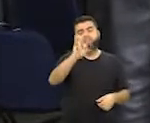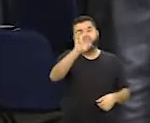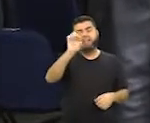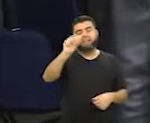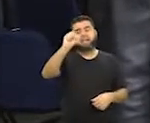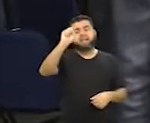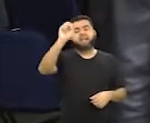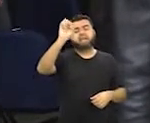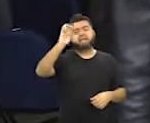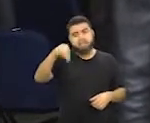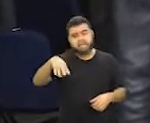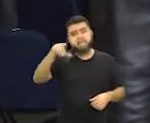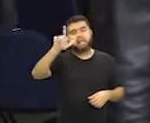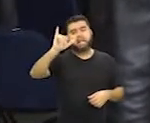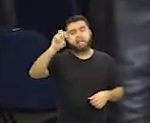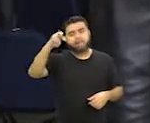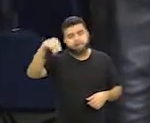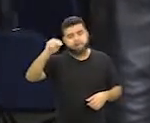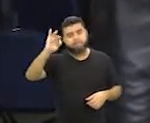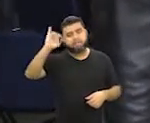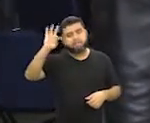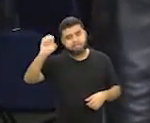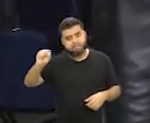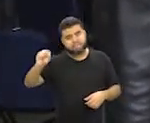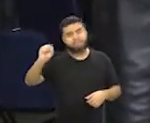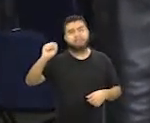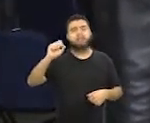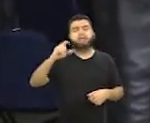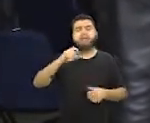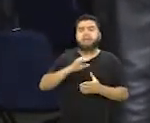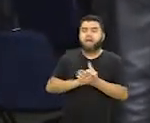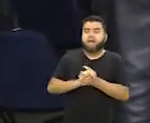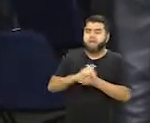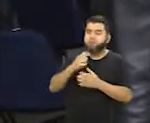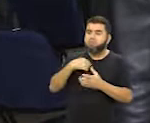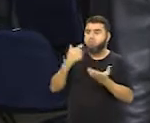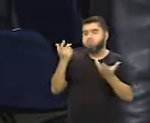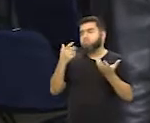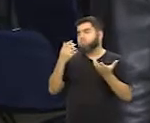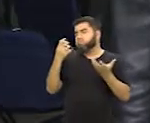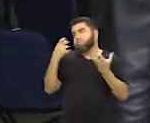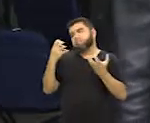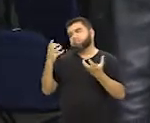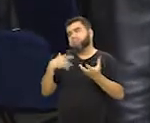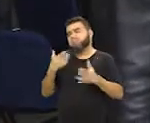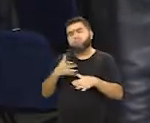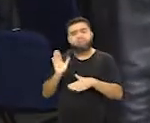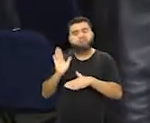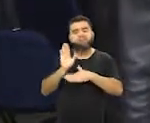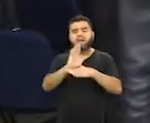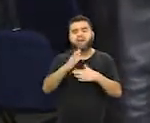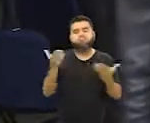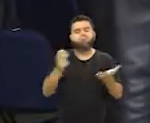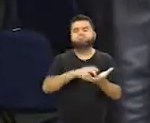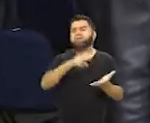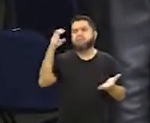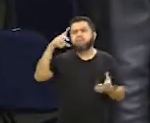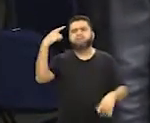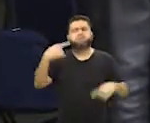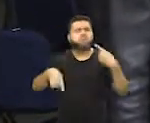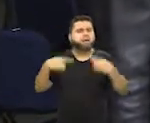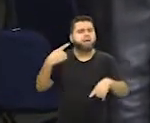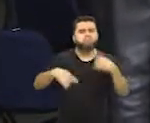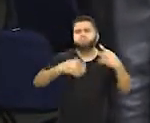aqui, o Viver Sem Limites, na cidade, e espero poder ter contribuído nessa